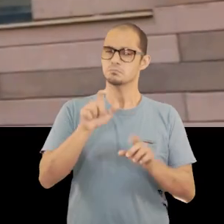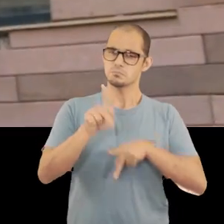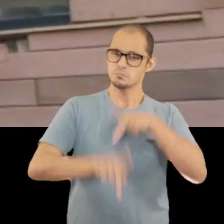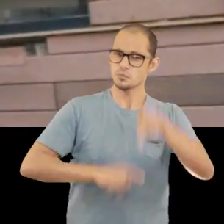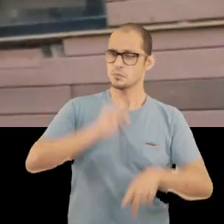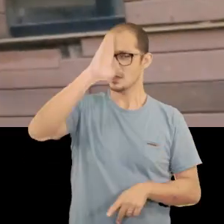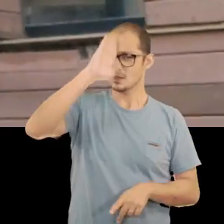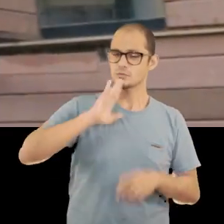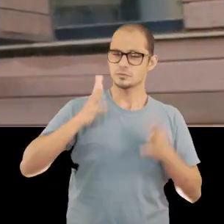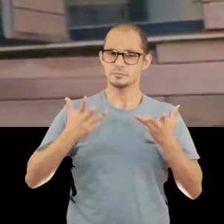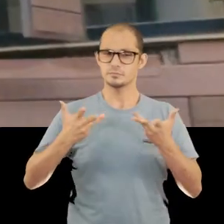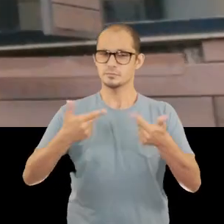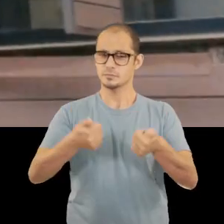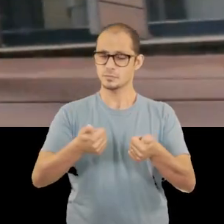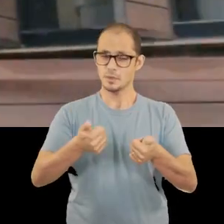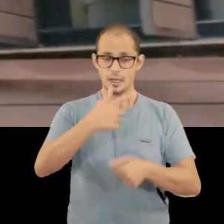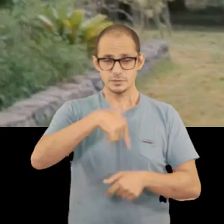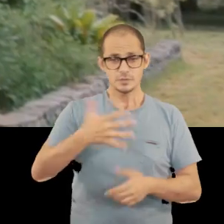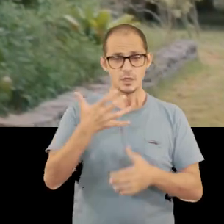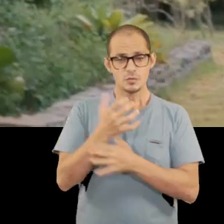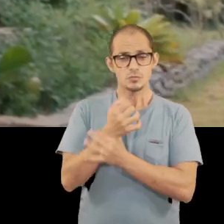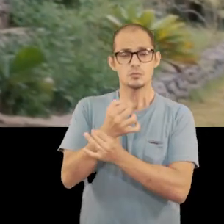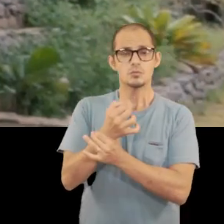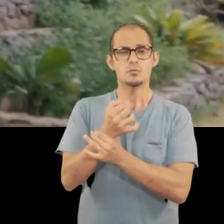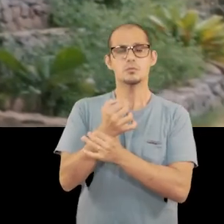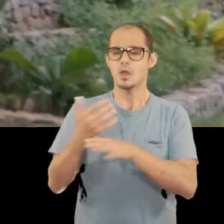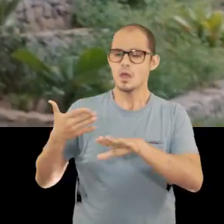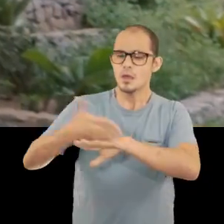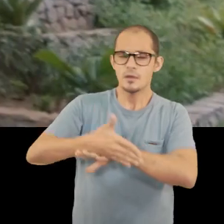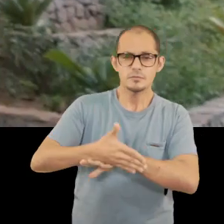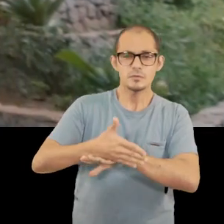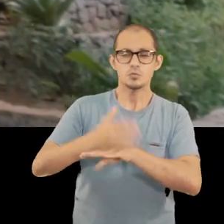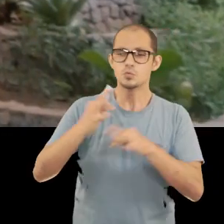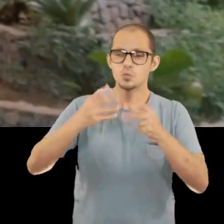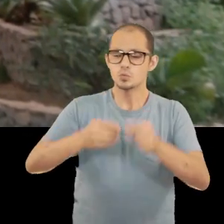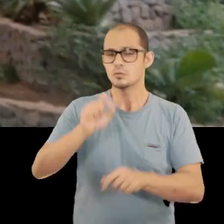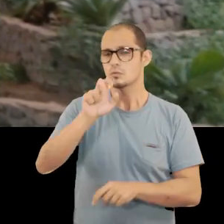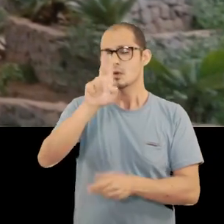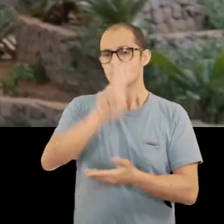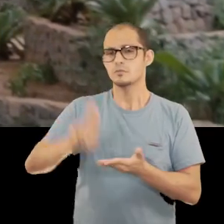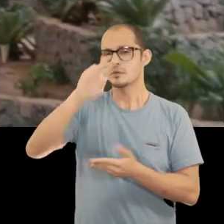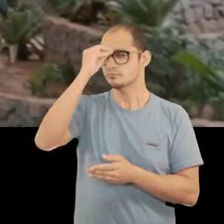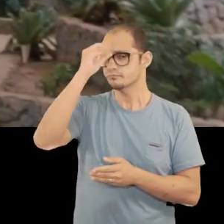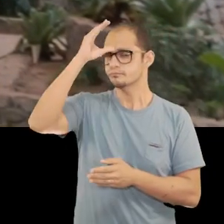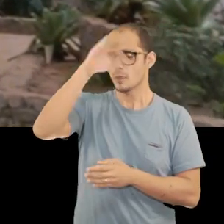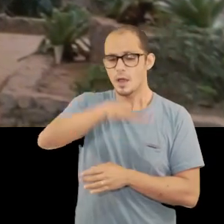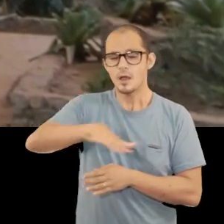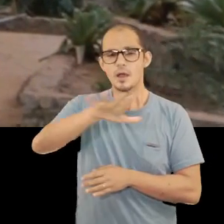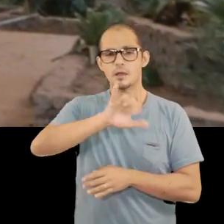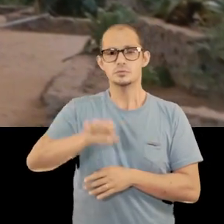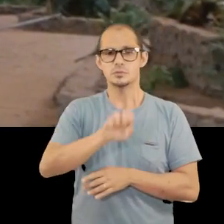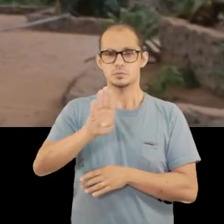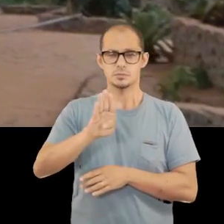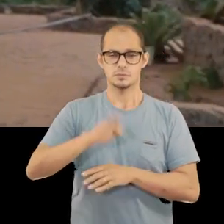de maneira pública, gratuita e de qualidade. E a gente quer garantir o amplo acesso a tudo que a universidade constrói aqui dentro desse espaço.